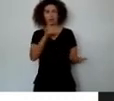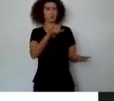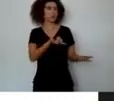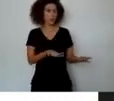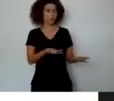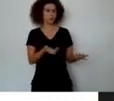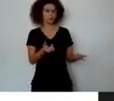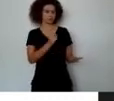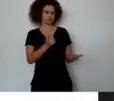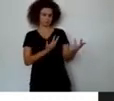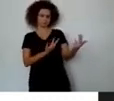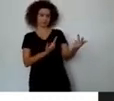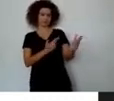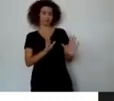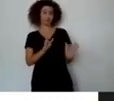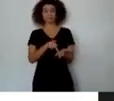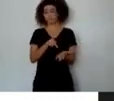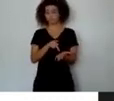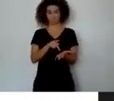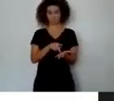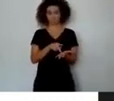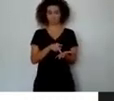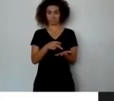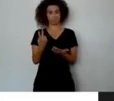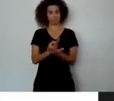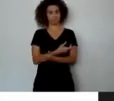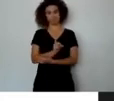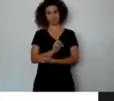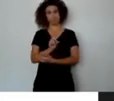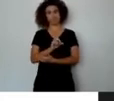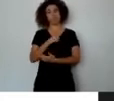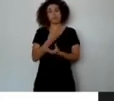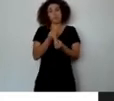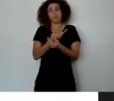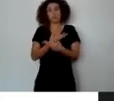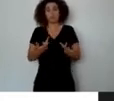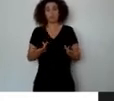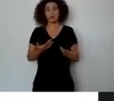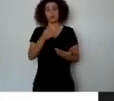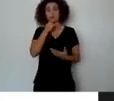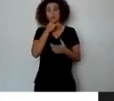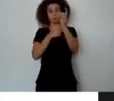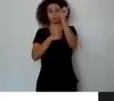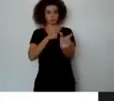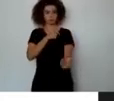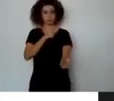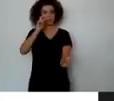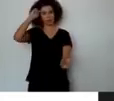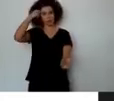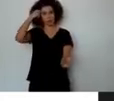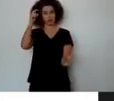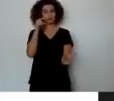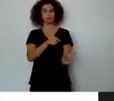Mas, na verdade, a gente sabe que, na prática, muita coisa negativa e a imagem do negro ainda é